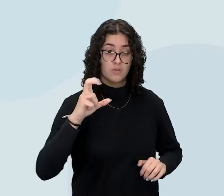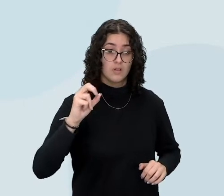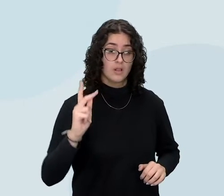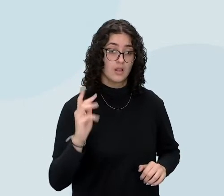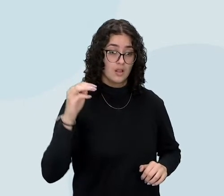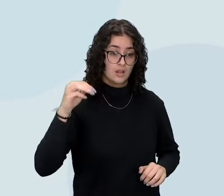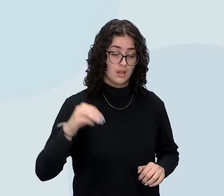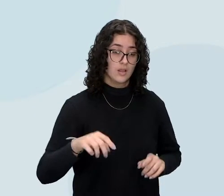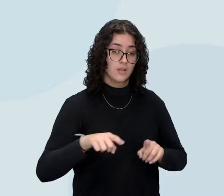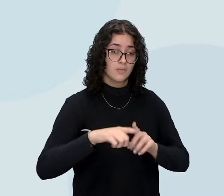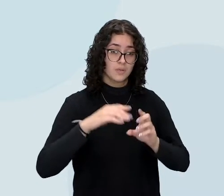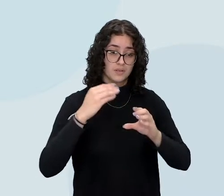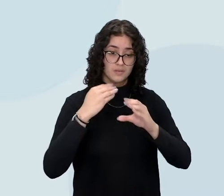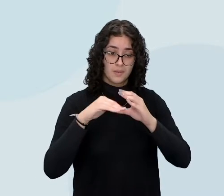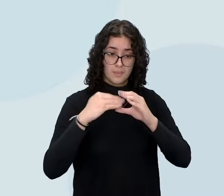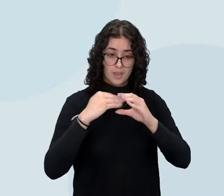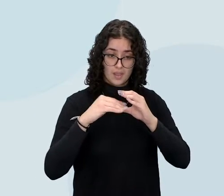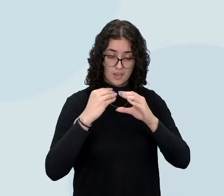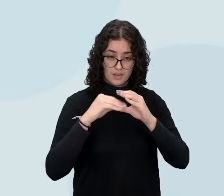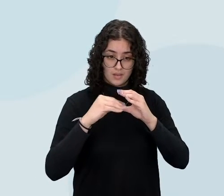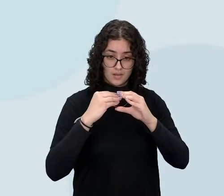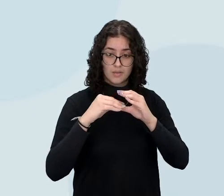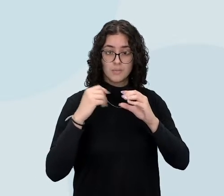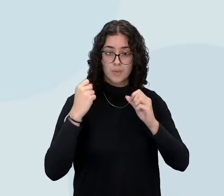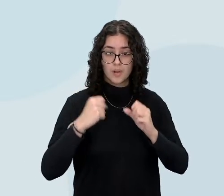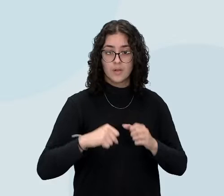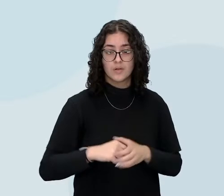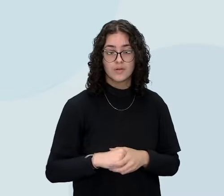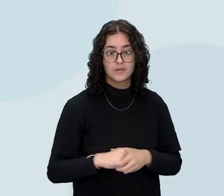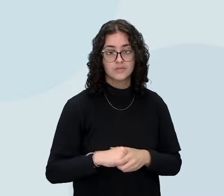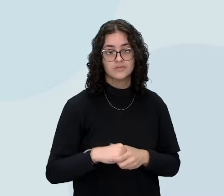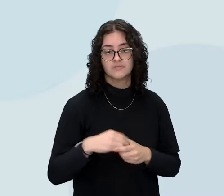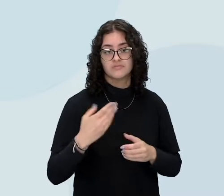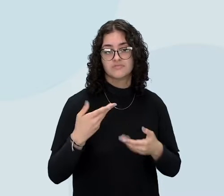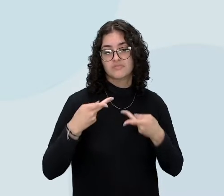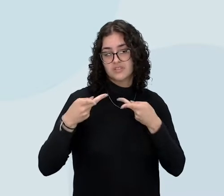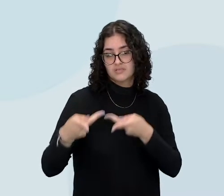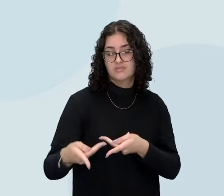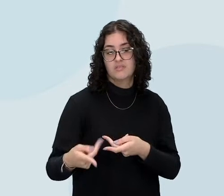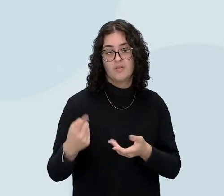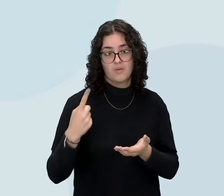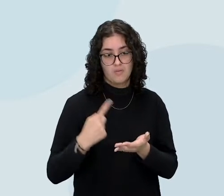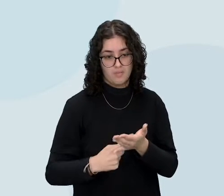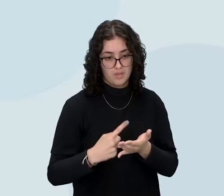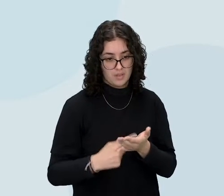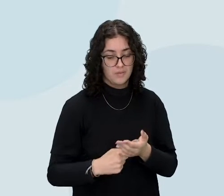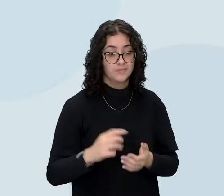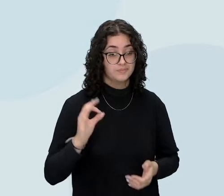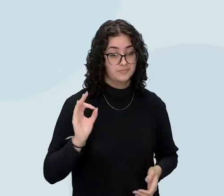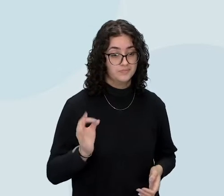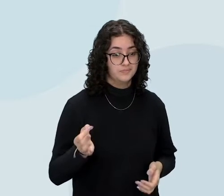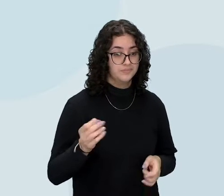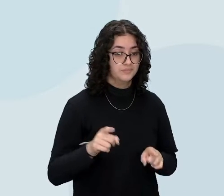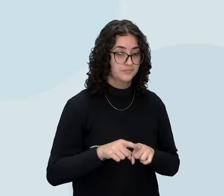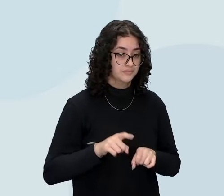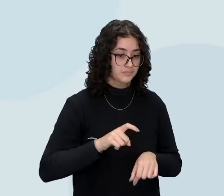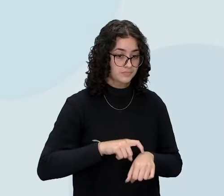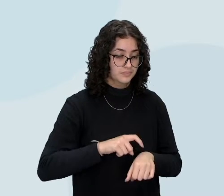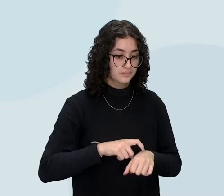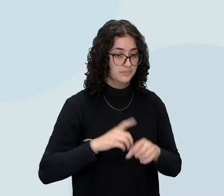O e-mail para quem quiser entrar em contato com o parque, agendar a visita, tá certo? E os horários